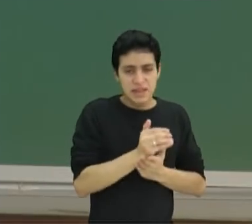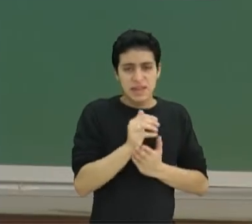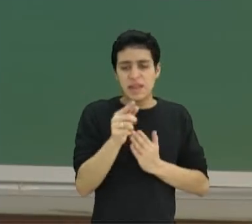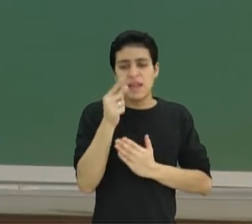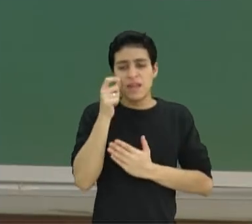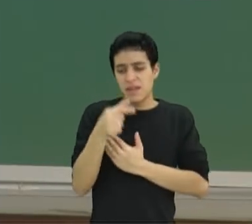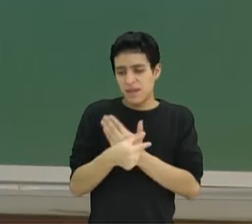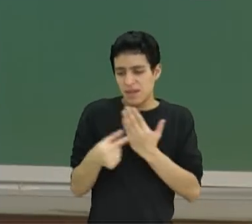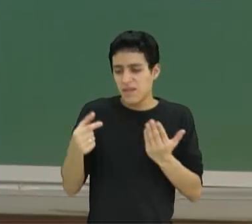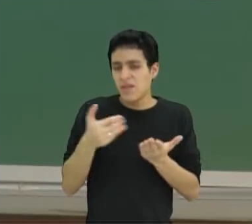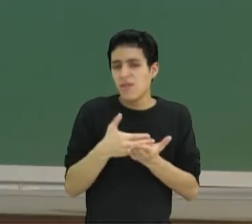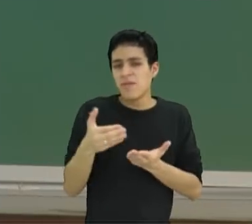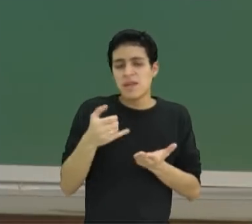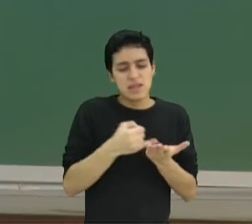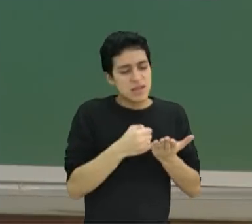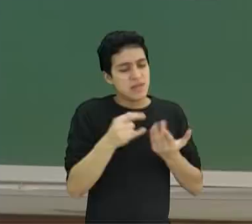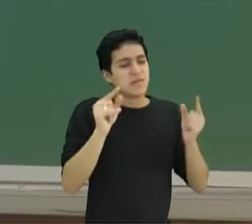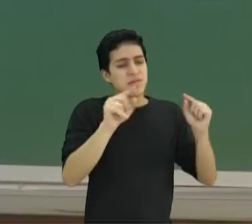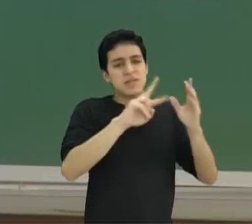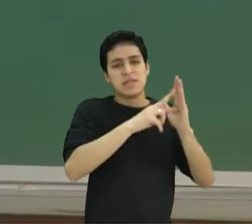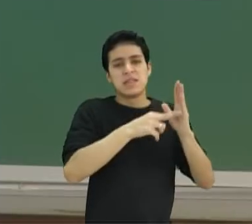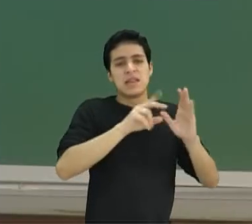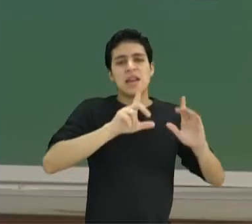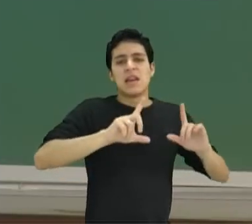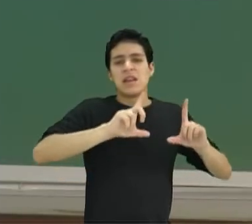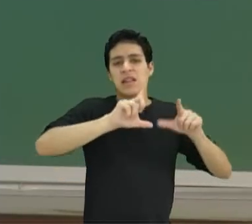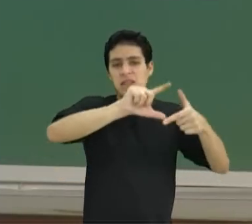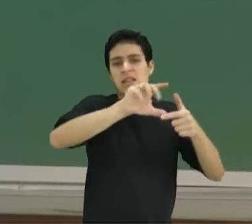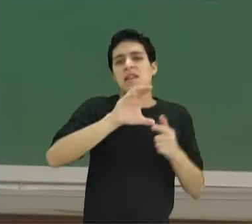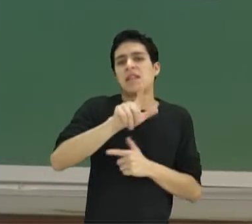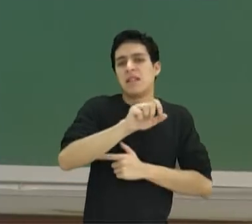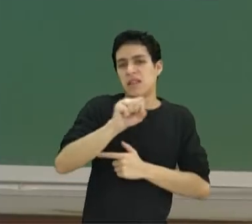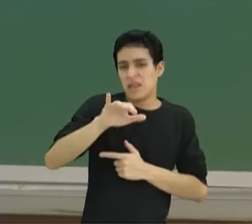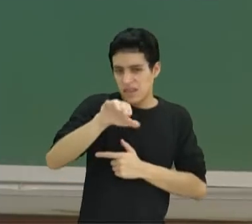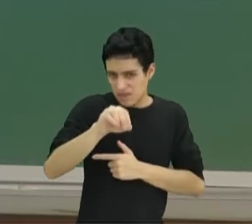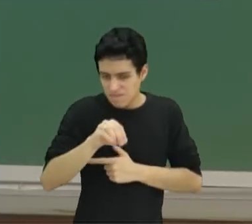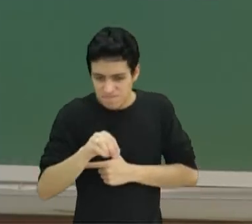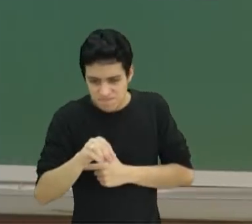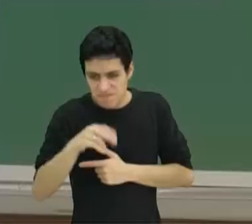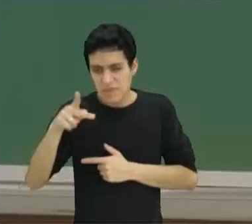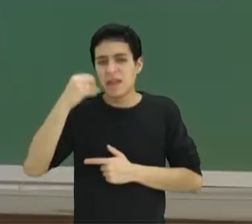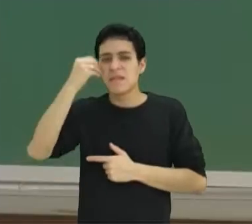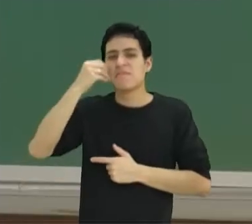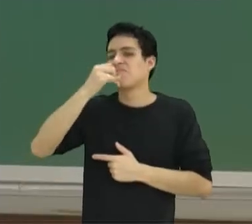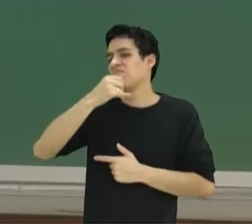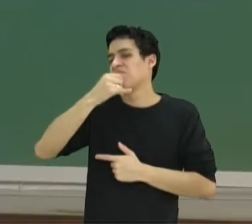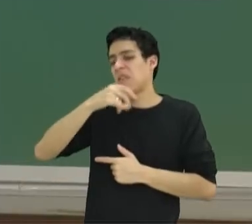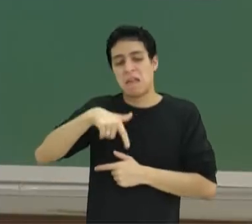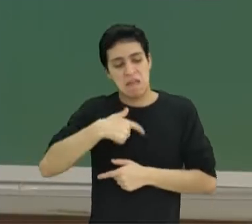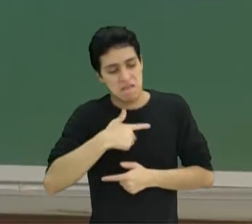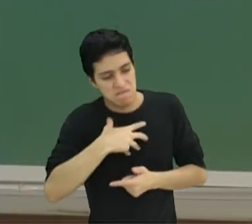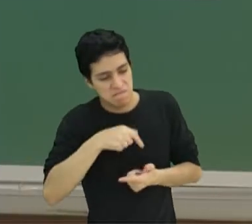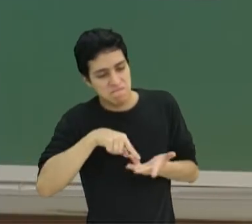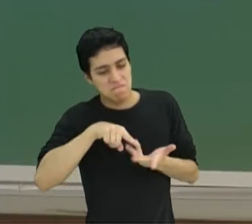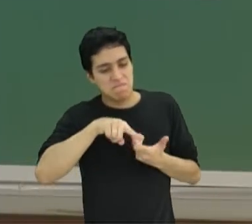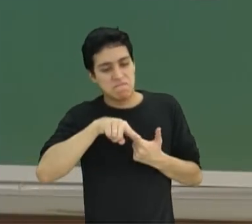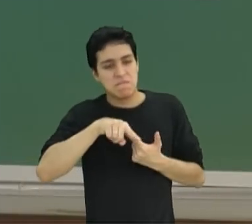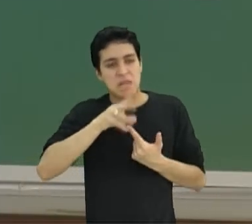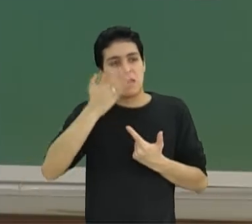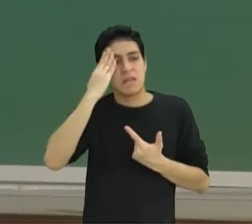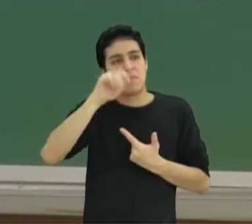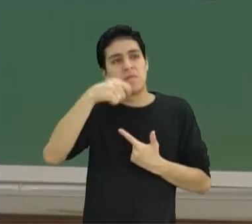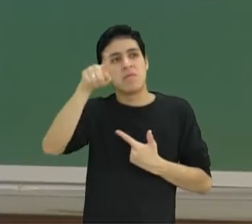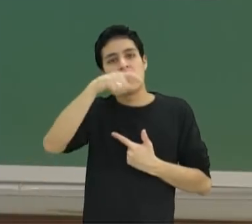uma fundamentação, uma introdução do que é clássico, utilizando um exemplo pessoal do filho dela, né, que gostaria de saber sobre o